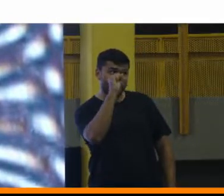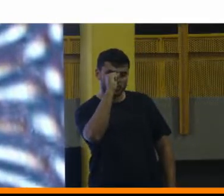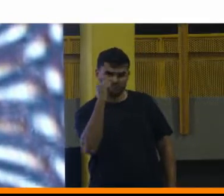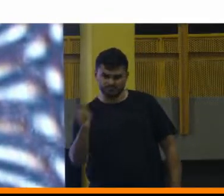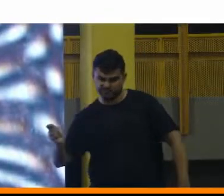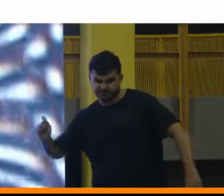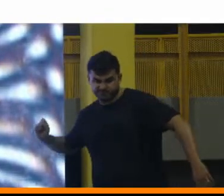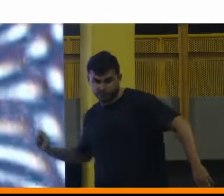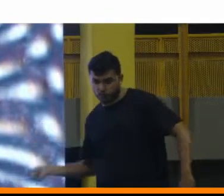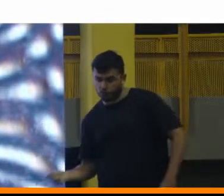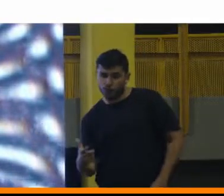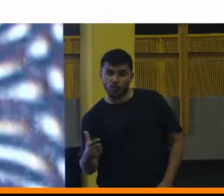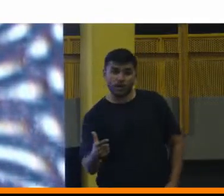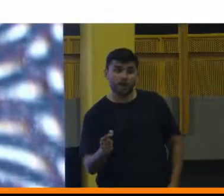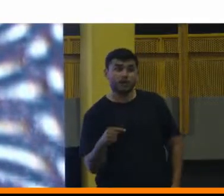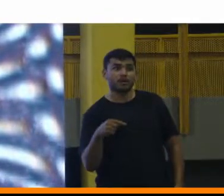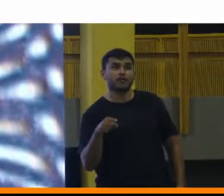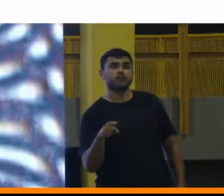O que é isso?